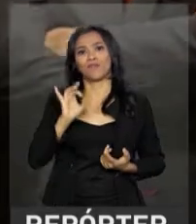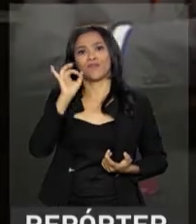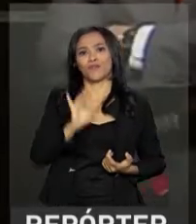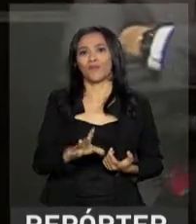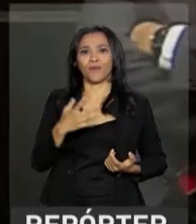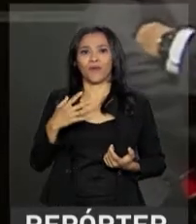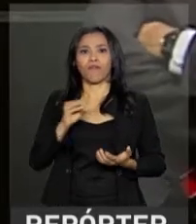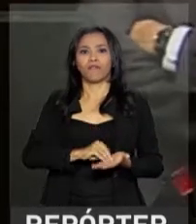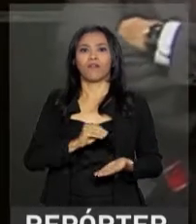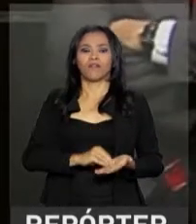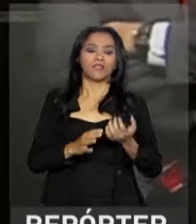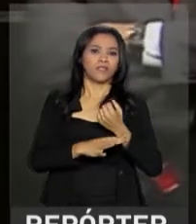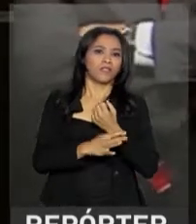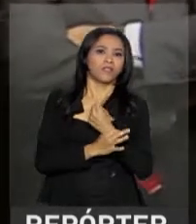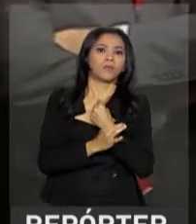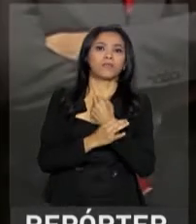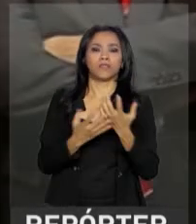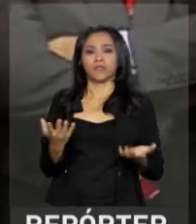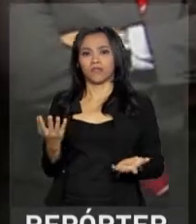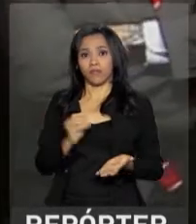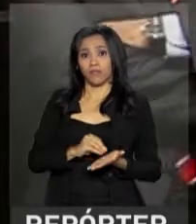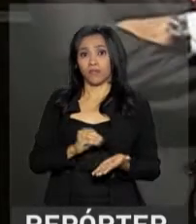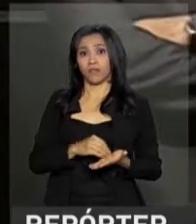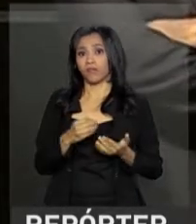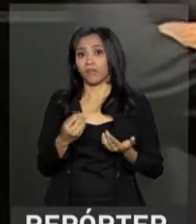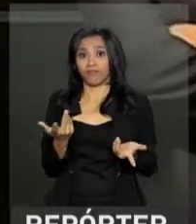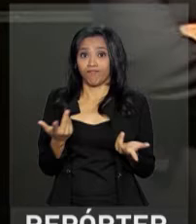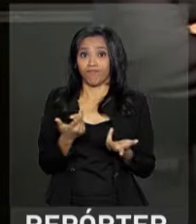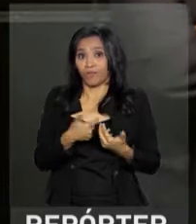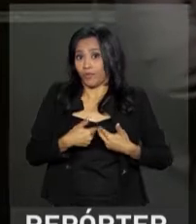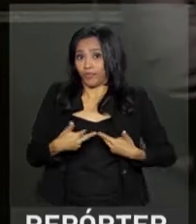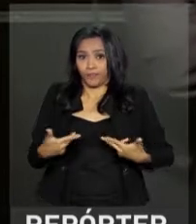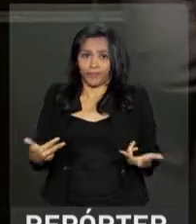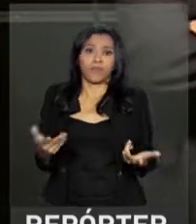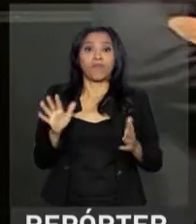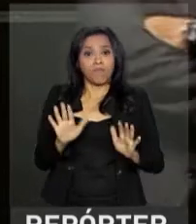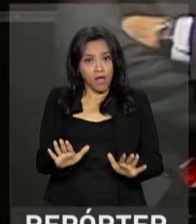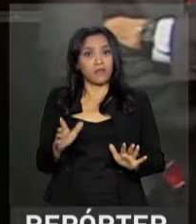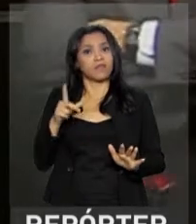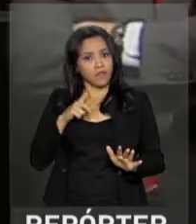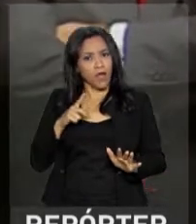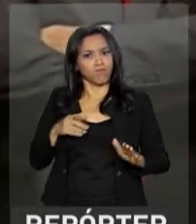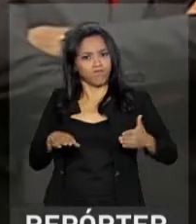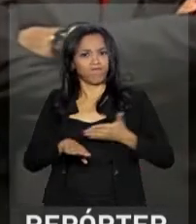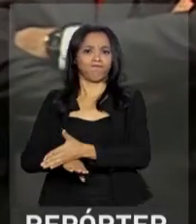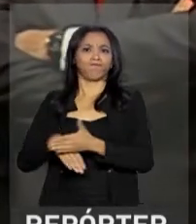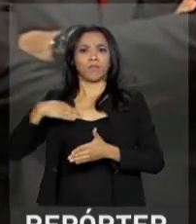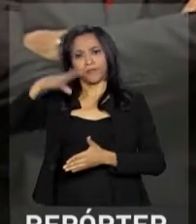a insegurança, ou seja, combater a criminalidade, que está sendo combatida, mas também é preciso